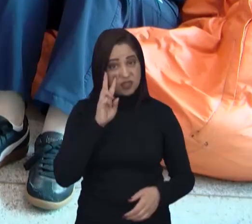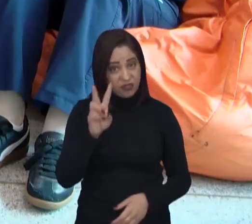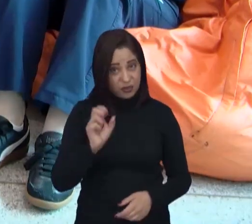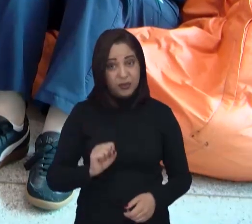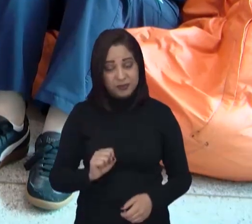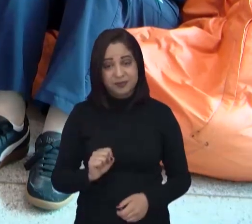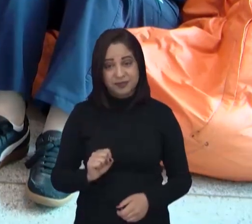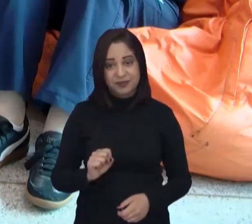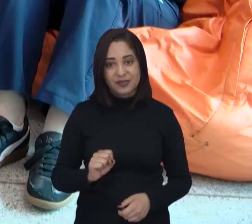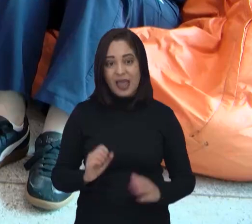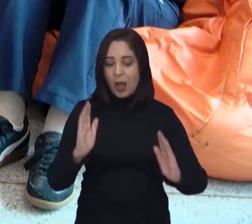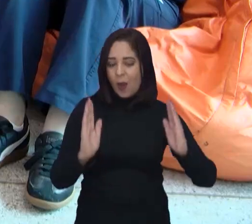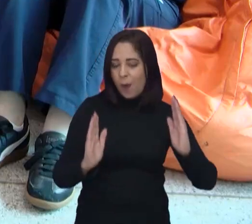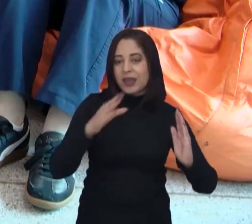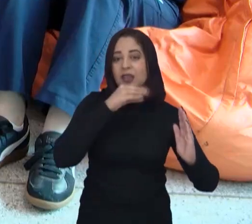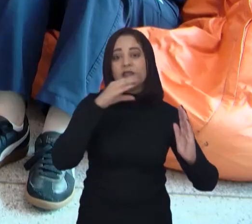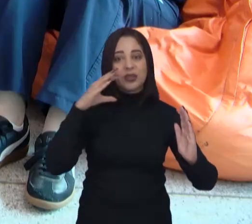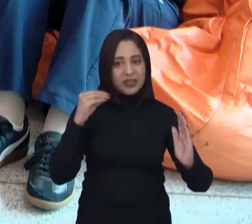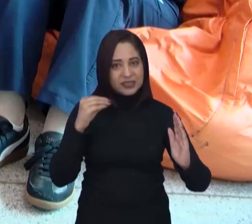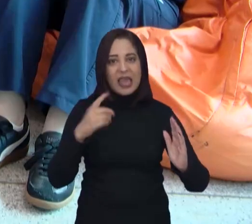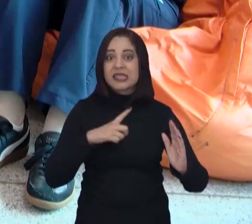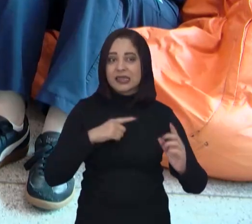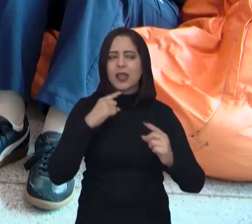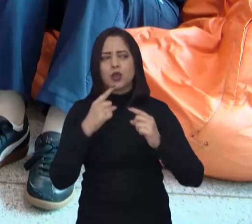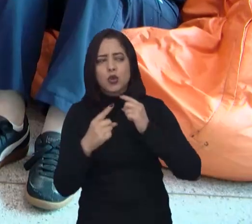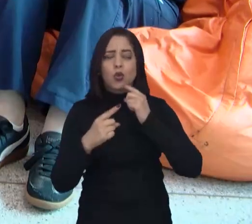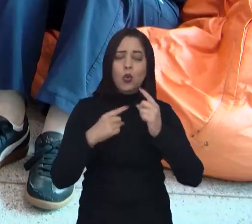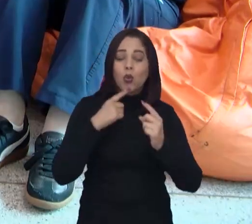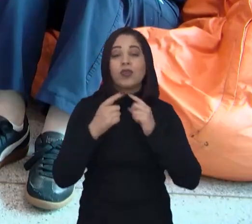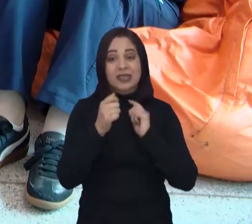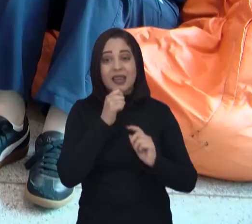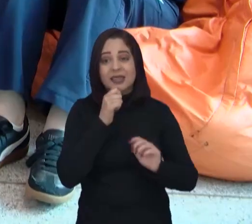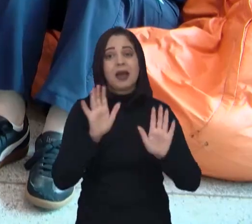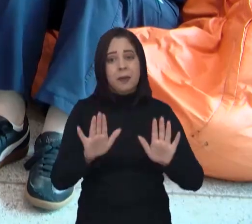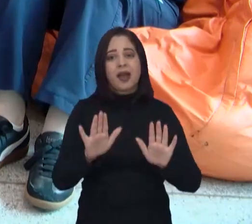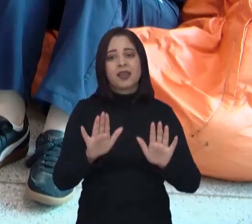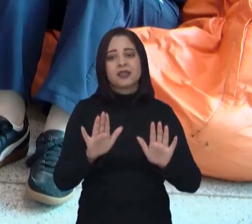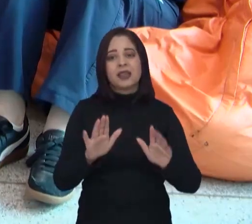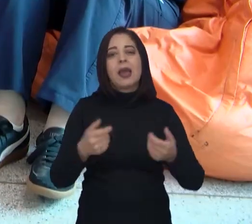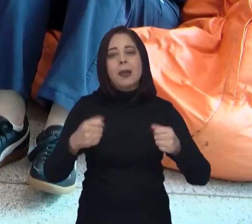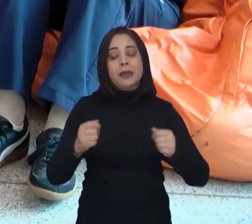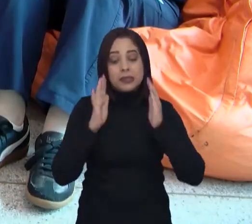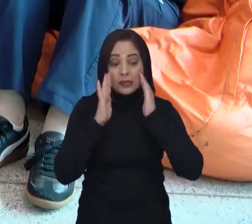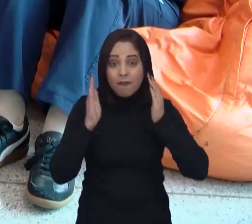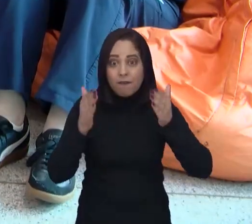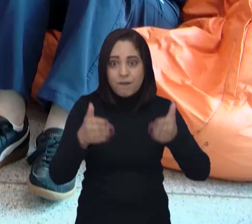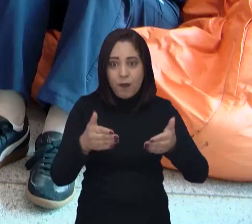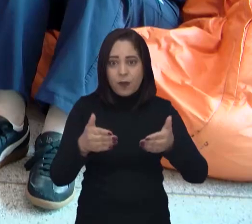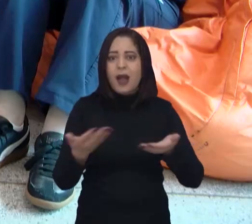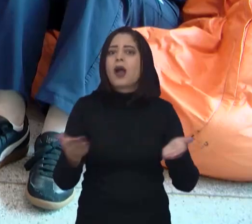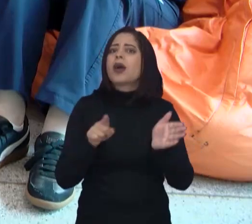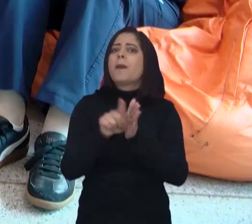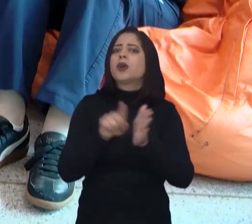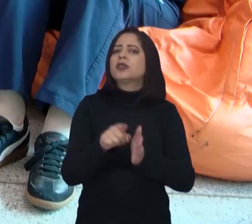né, essa fase realmente é uma fase de muitas dúvidas, de muitas incertezas, mas que a gente tem que tentar manter o foco, né? E eu queria te perguntar,